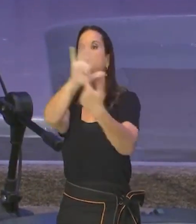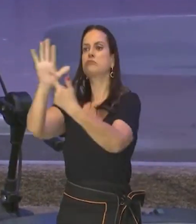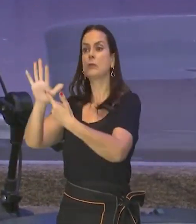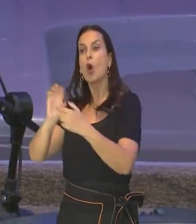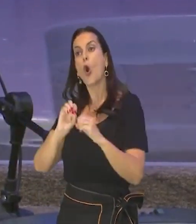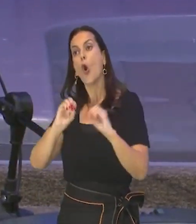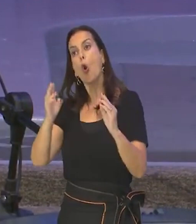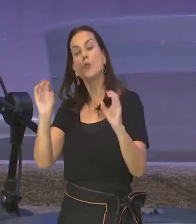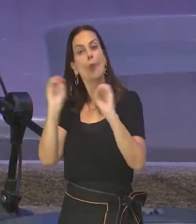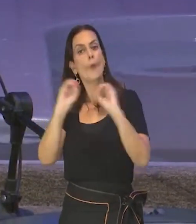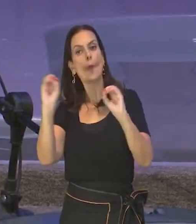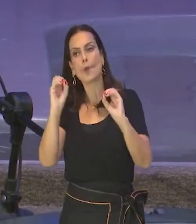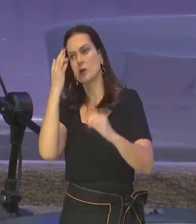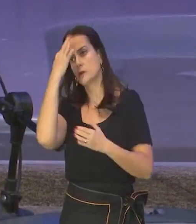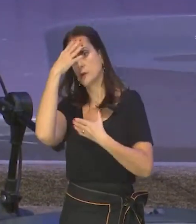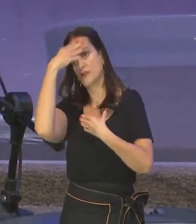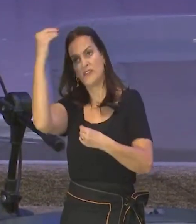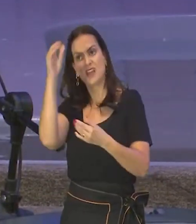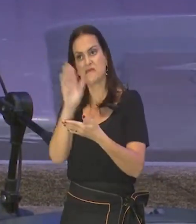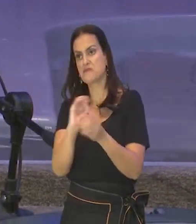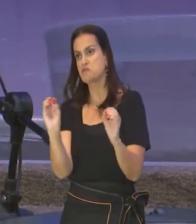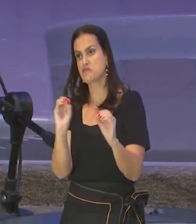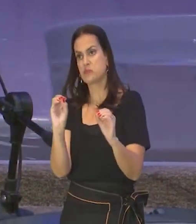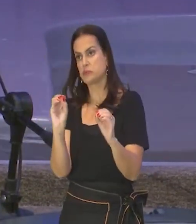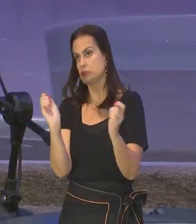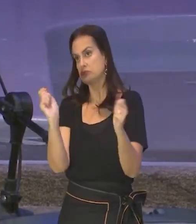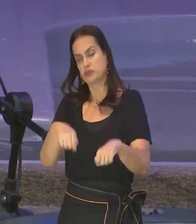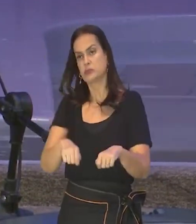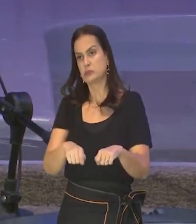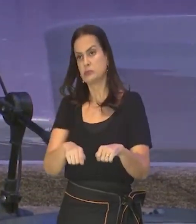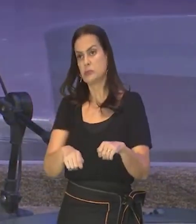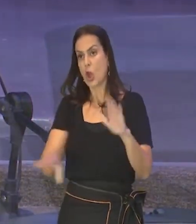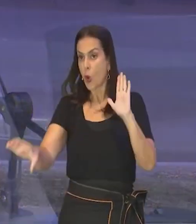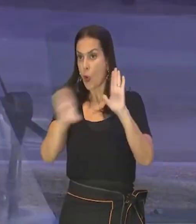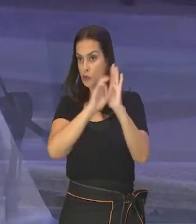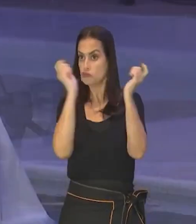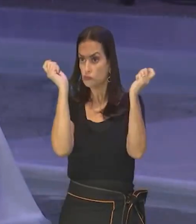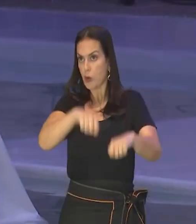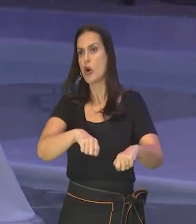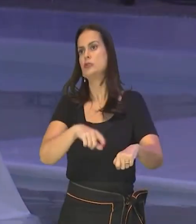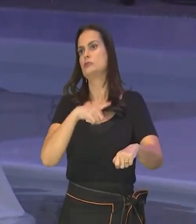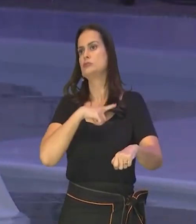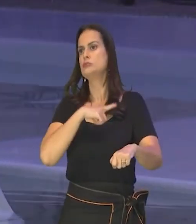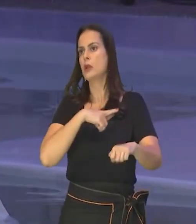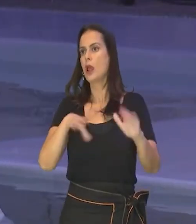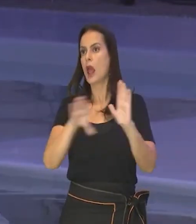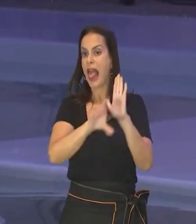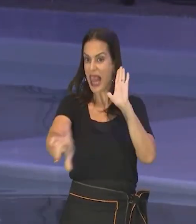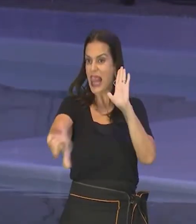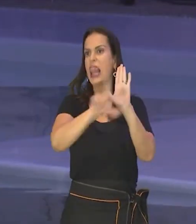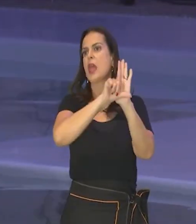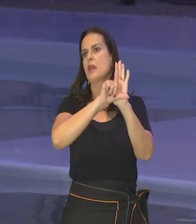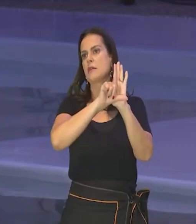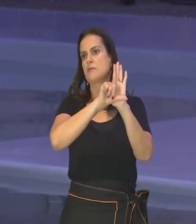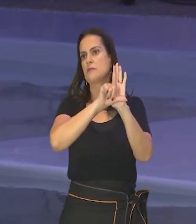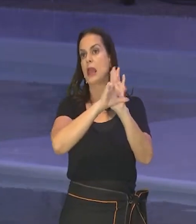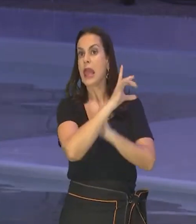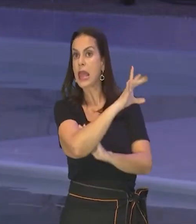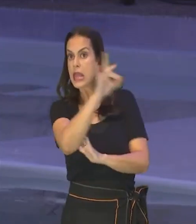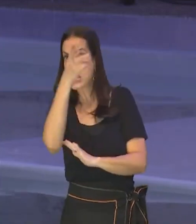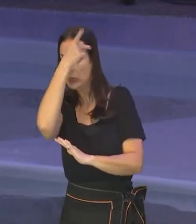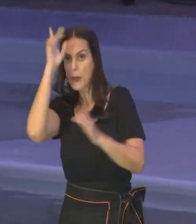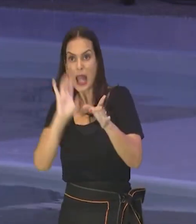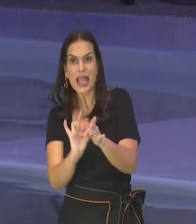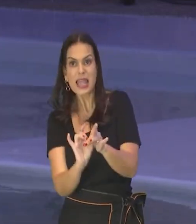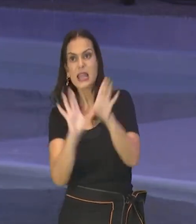fé. E é uma garantia constitucional nossa, do nosso ordenamento jurídico, que cada pessoa